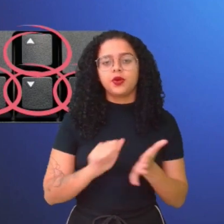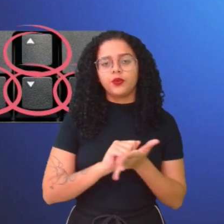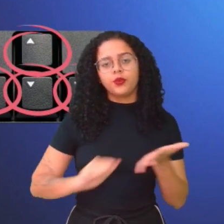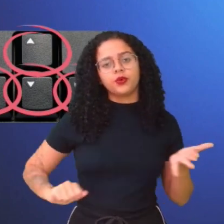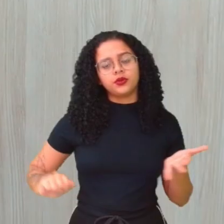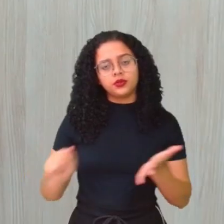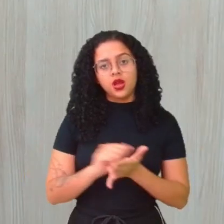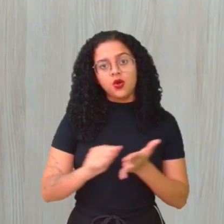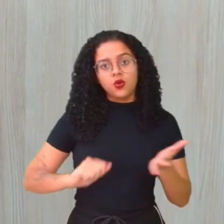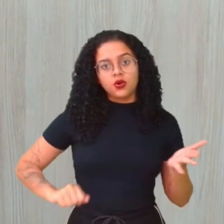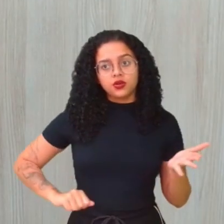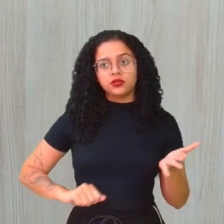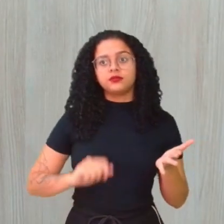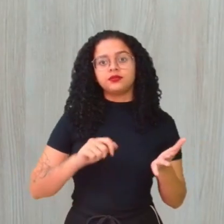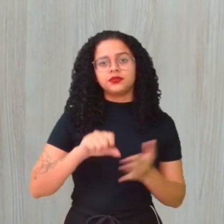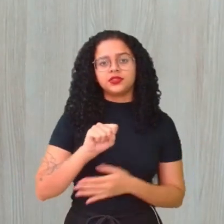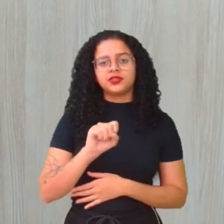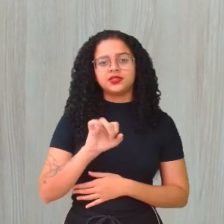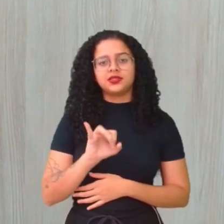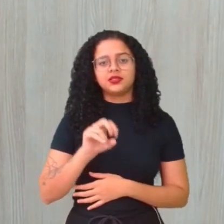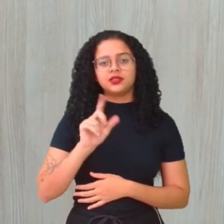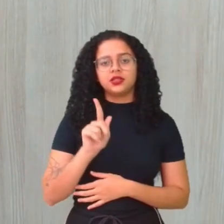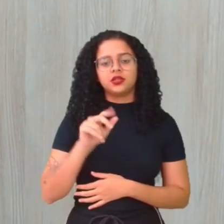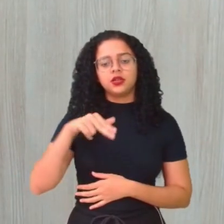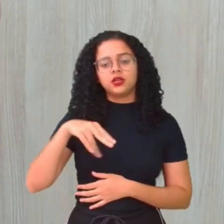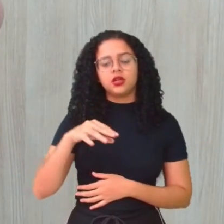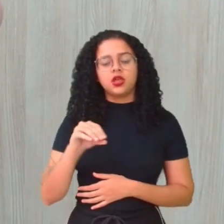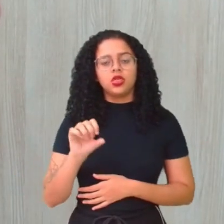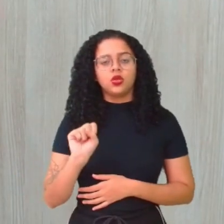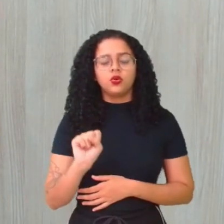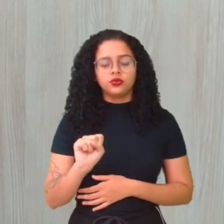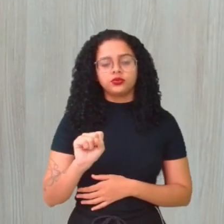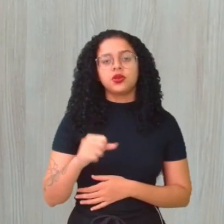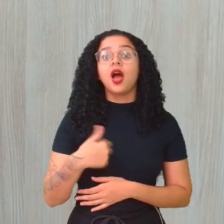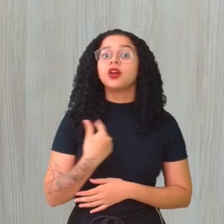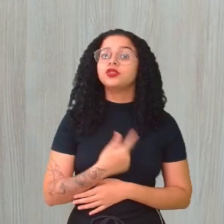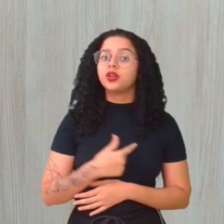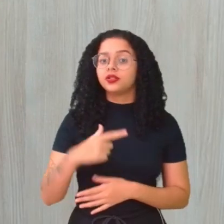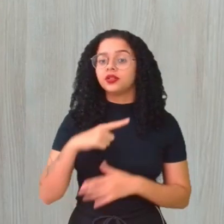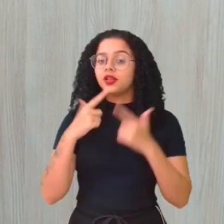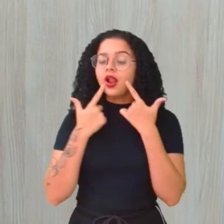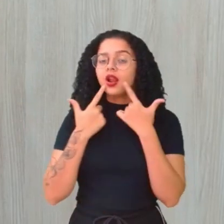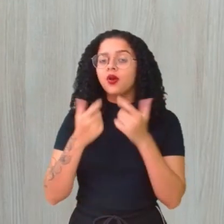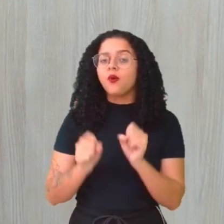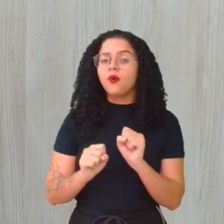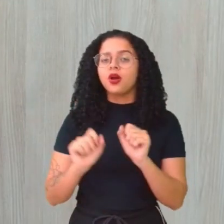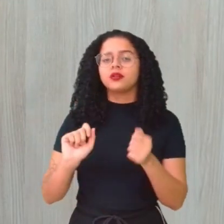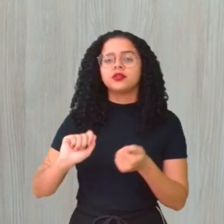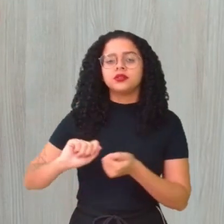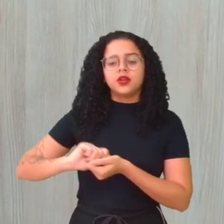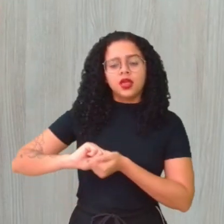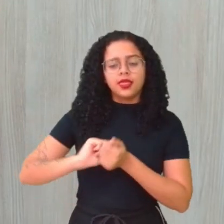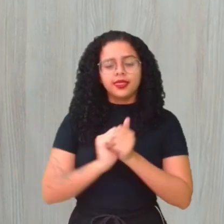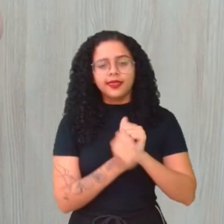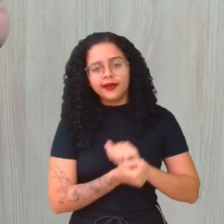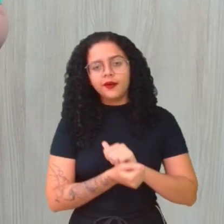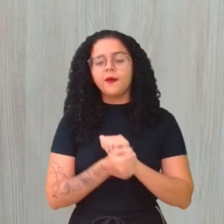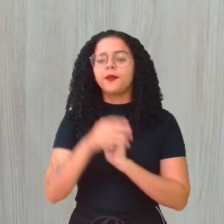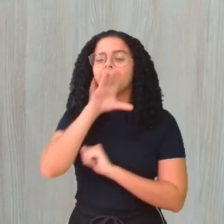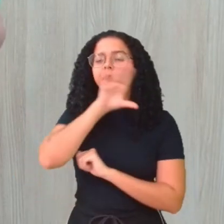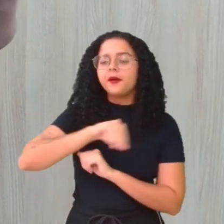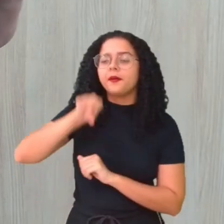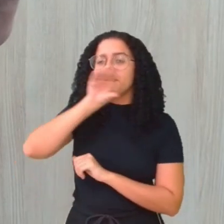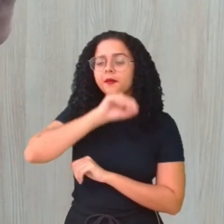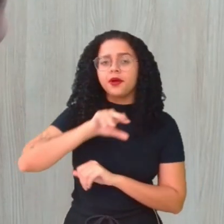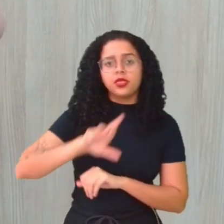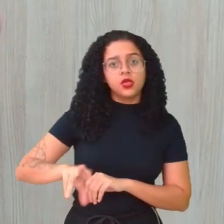Pois é, os signos, né, gente? Nós temos uma linguagem adequada para comunicação verbal da gente,